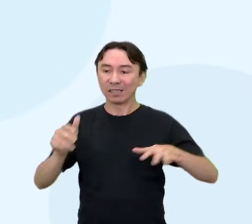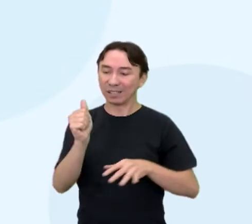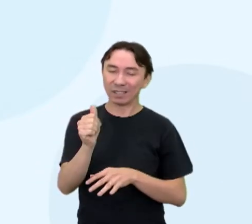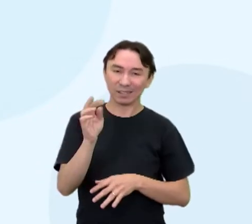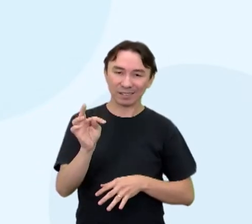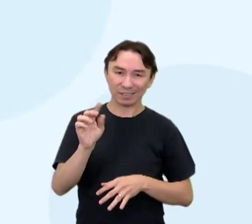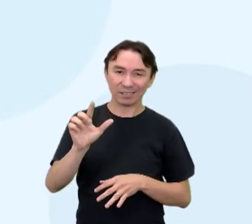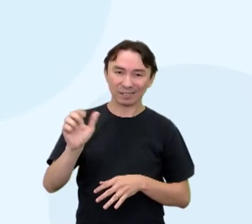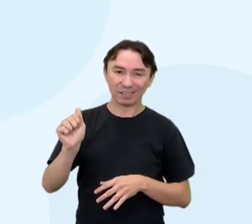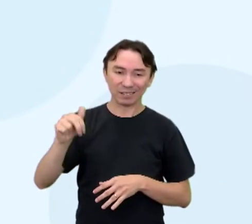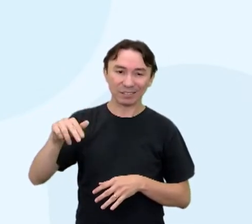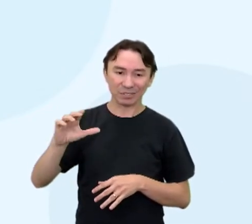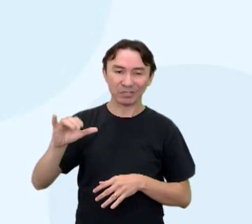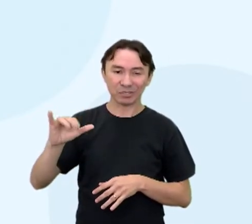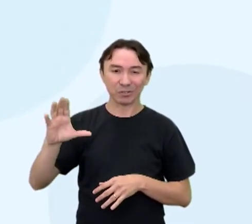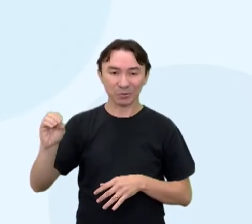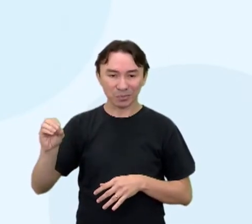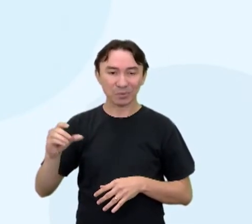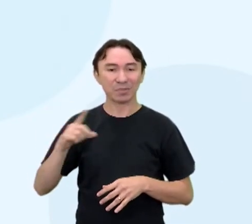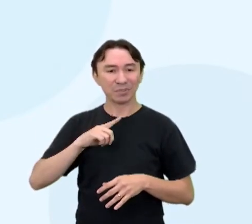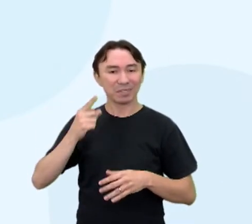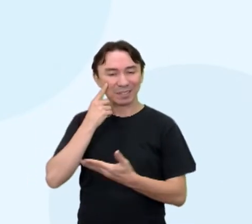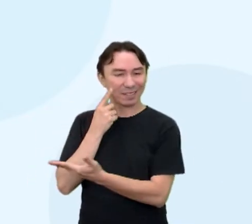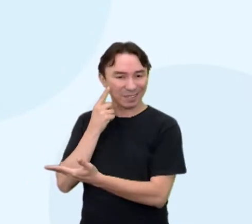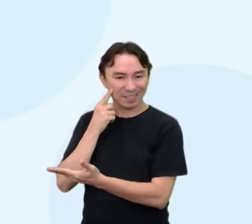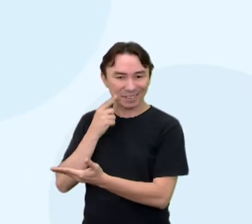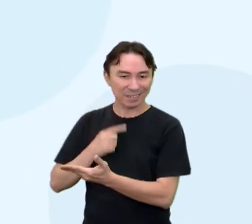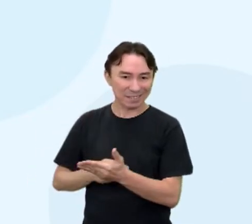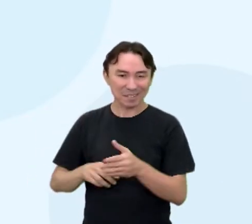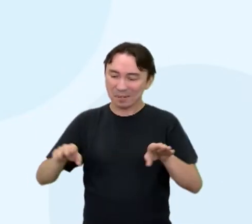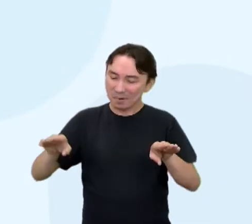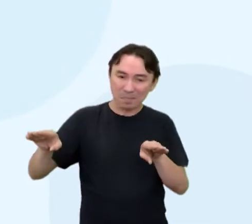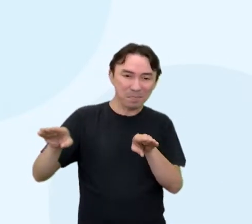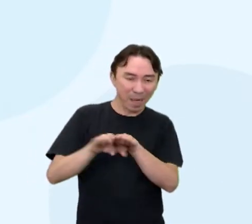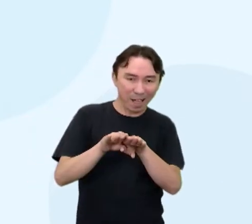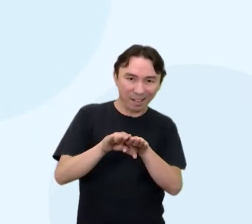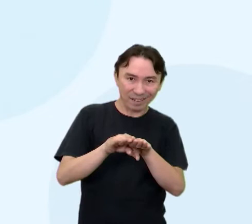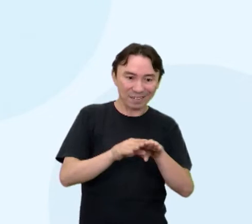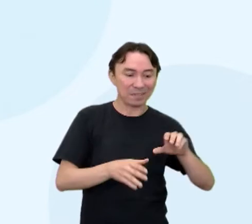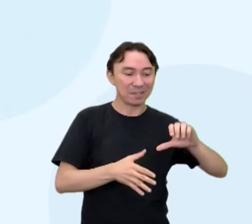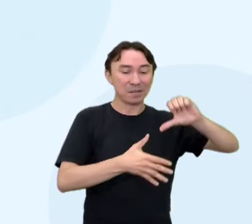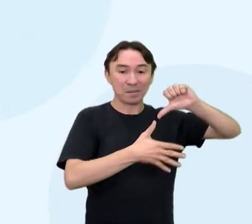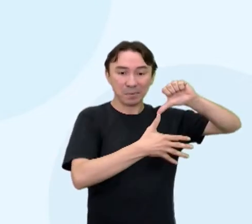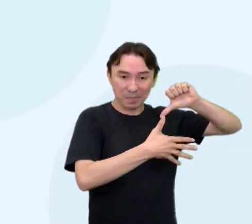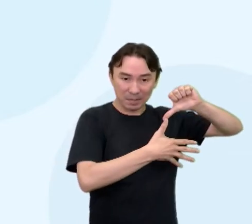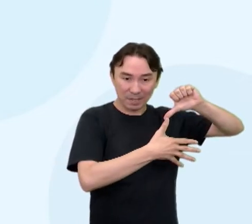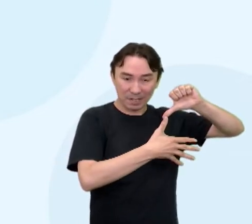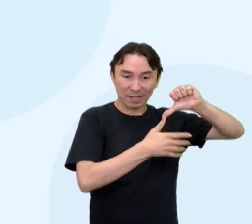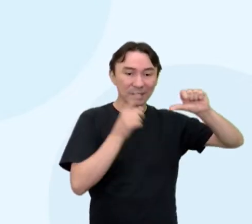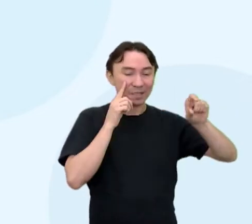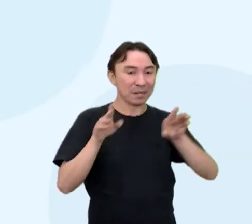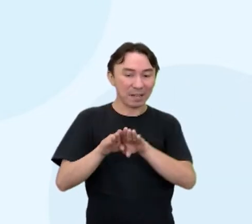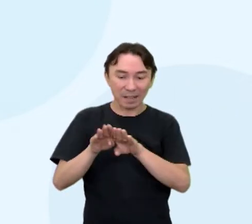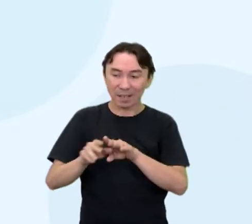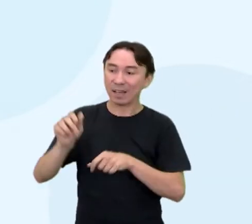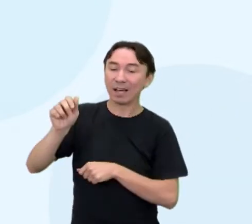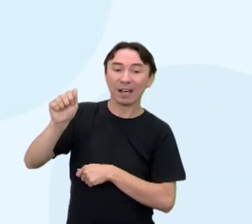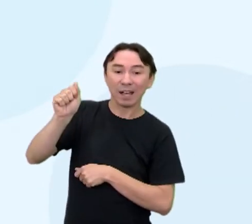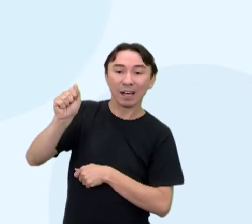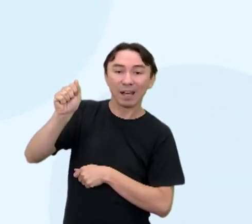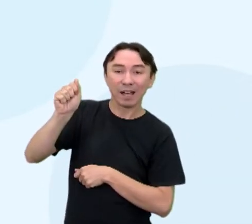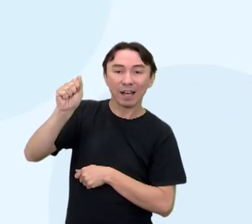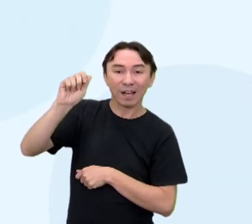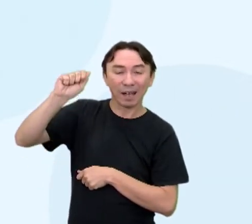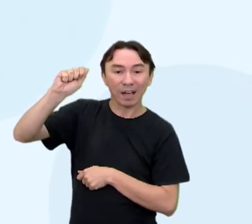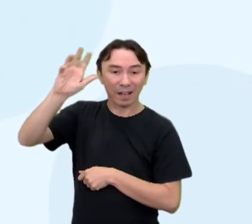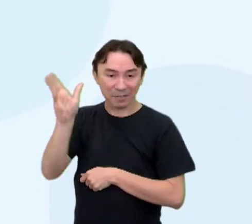placas lá, placa sul-americana com a placa africana, né, a placa norte-americana com a placa